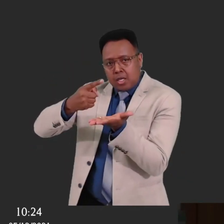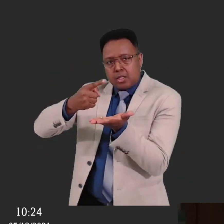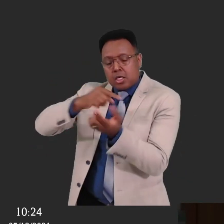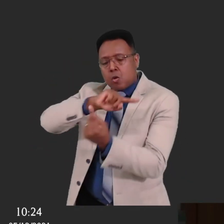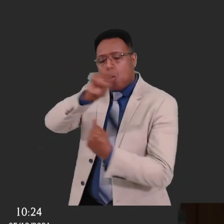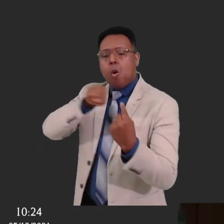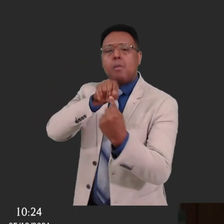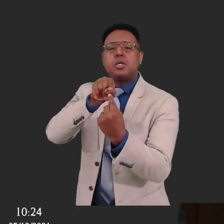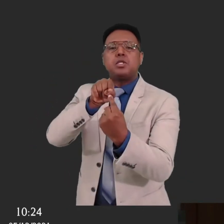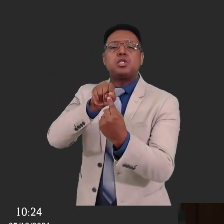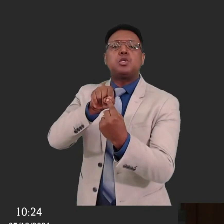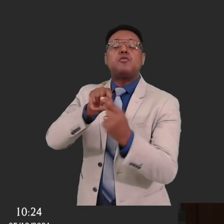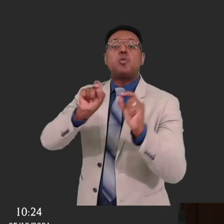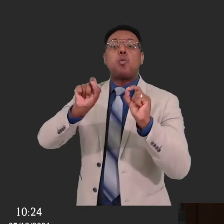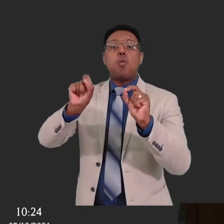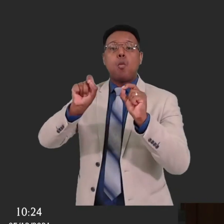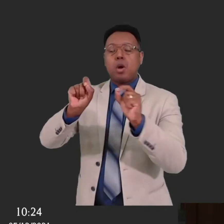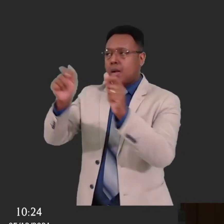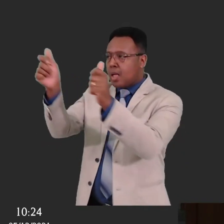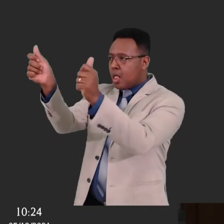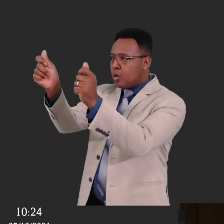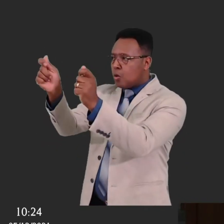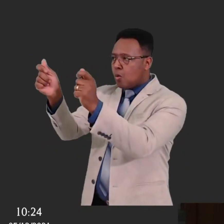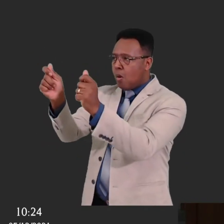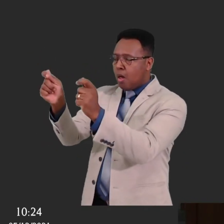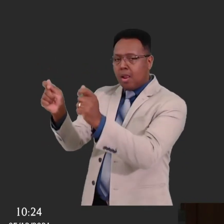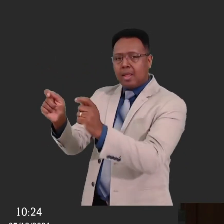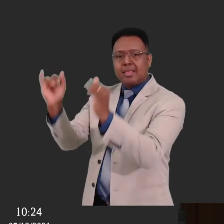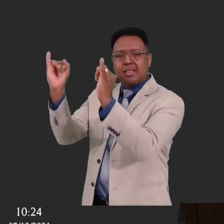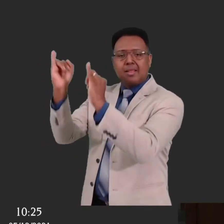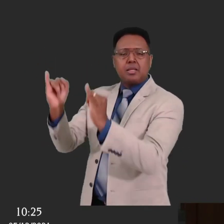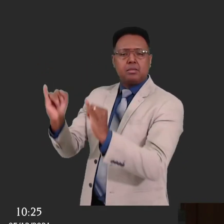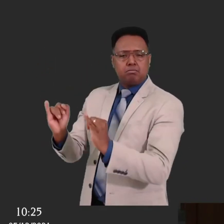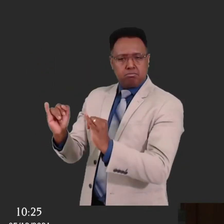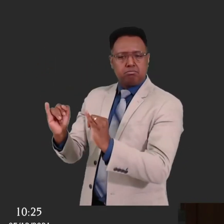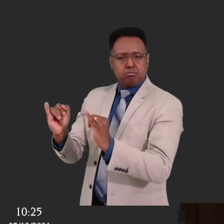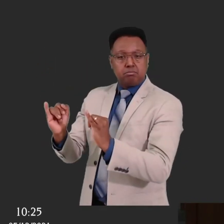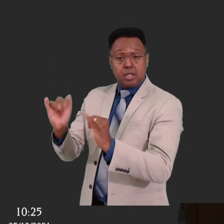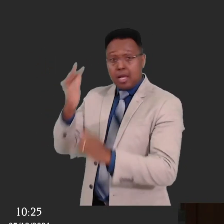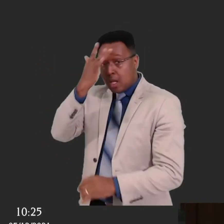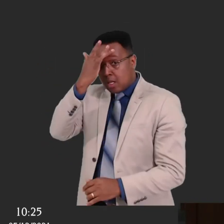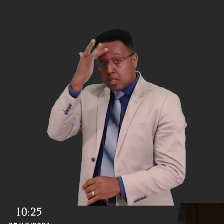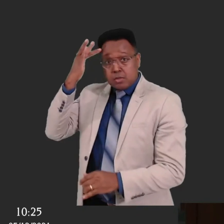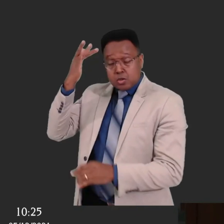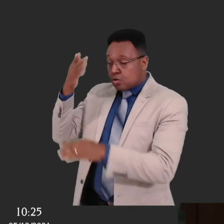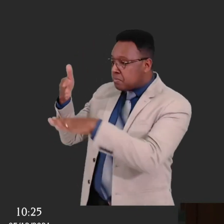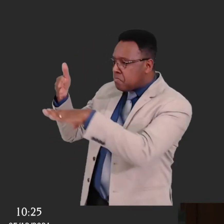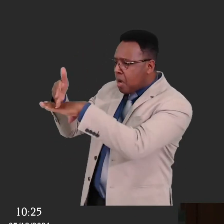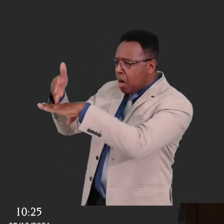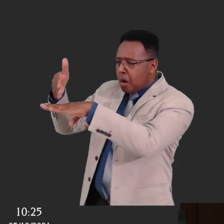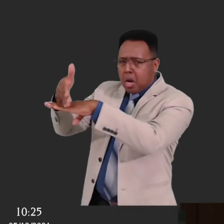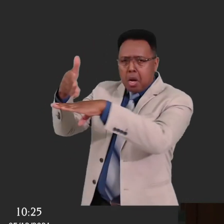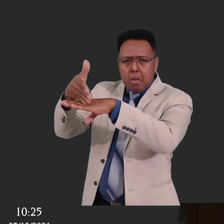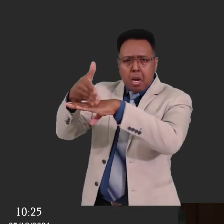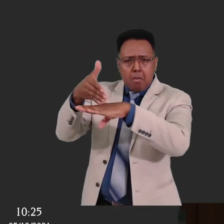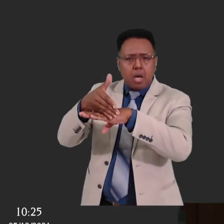à comemoração idólatra. E enquanto as pessoas se alegram e participam, se tem conhecimento, onde não há